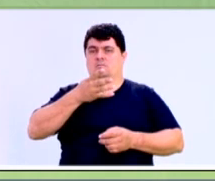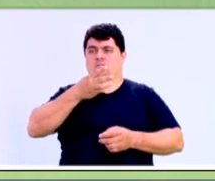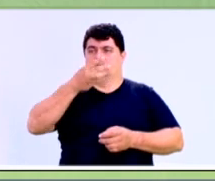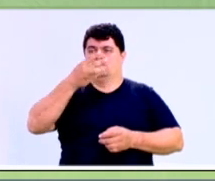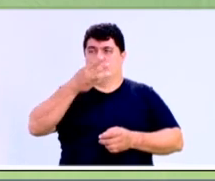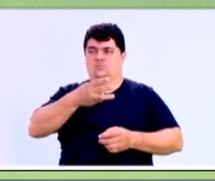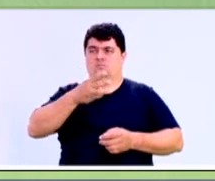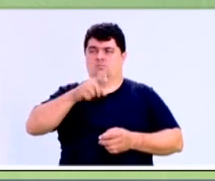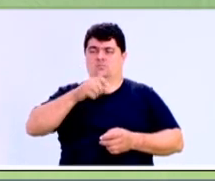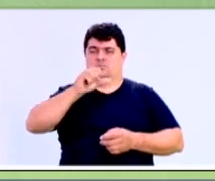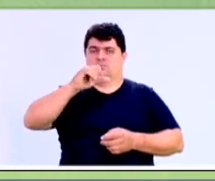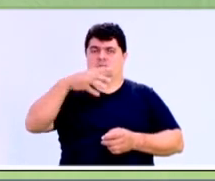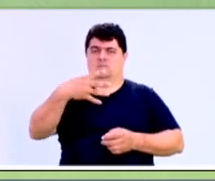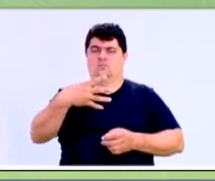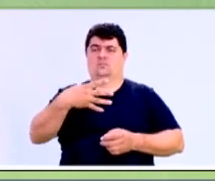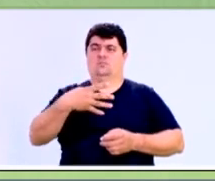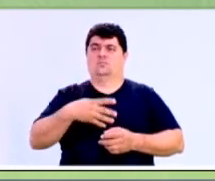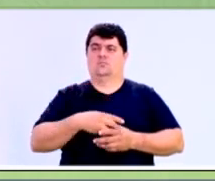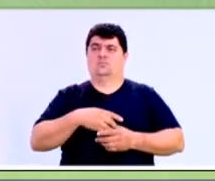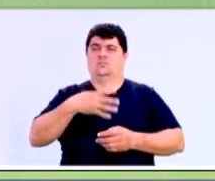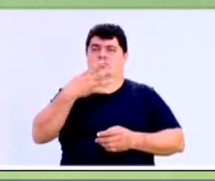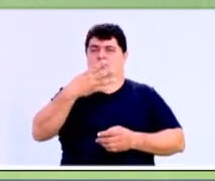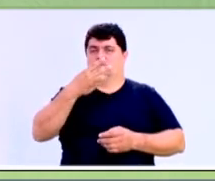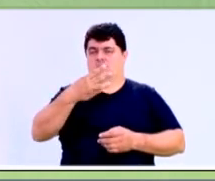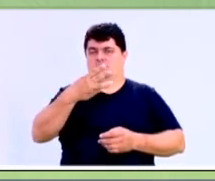caixa, correto? Então meu ciclo de caixa é quanto?